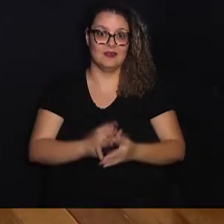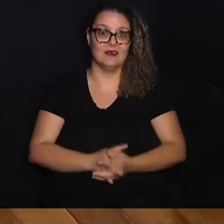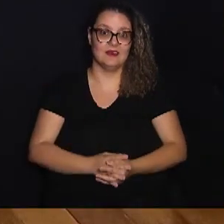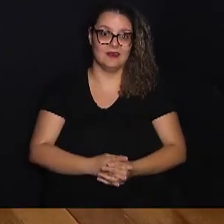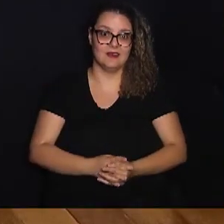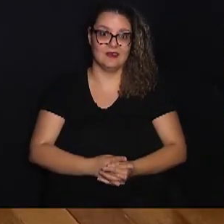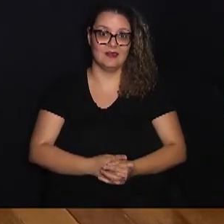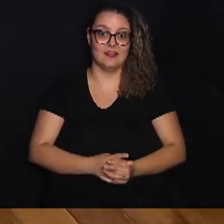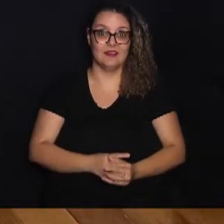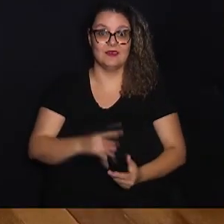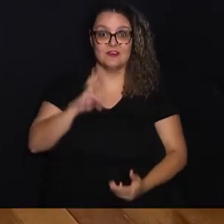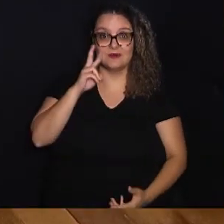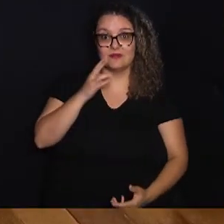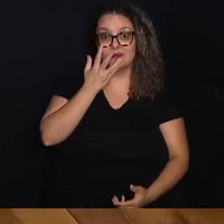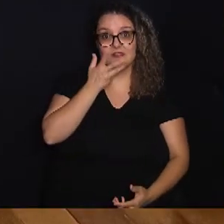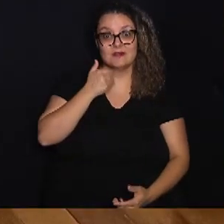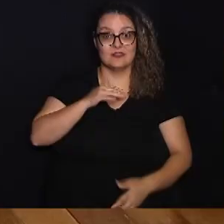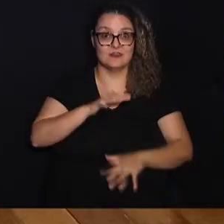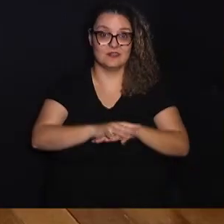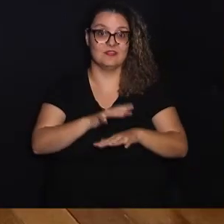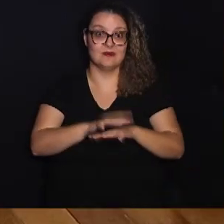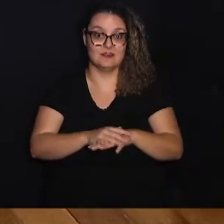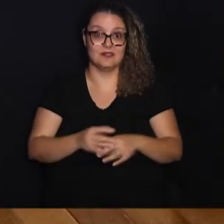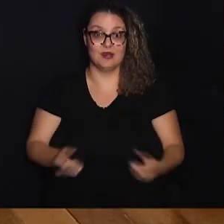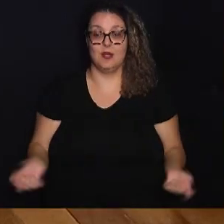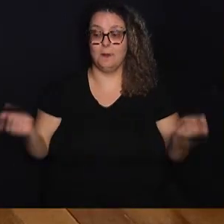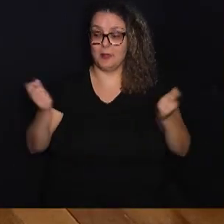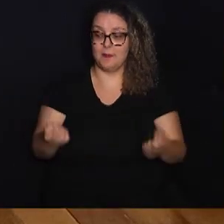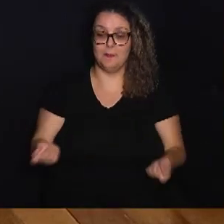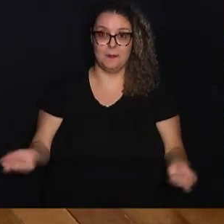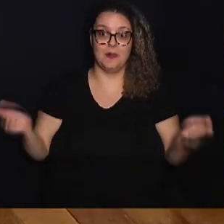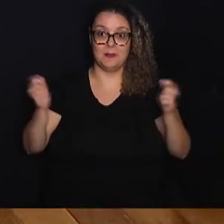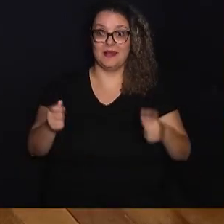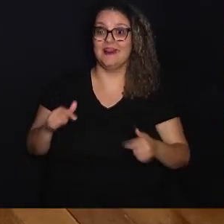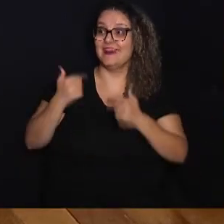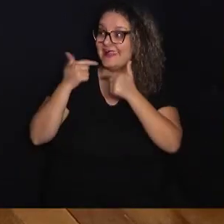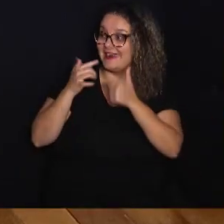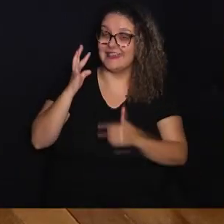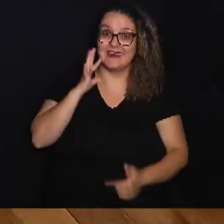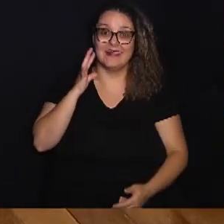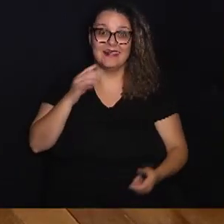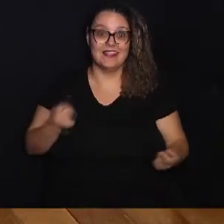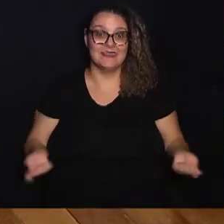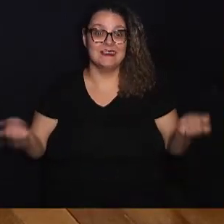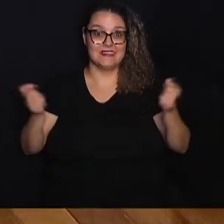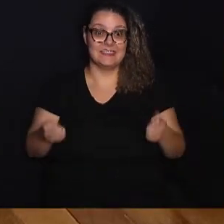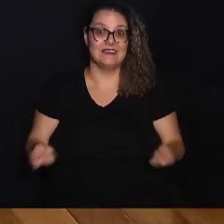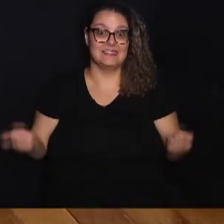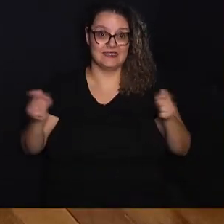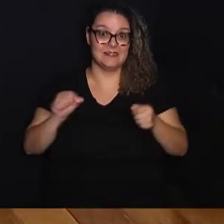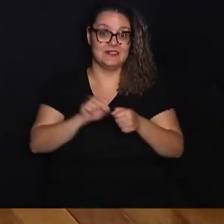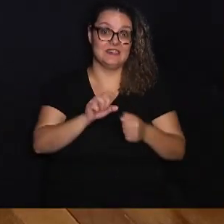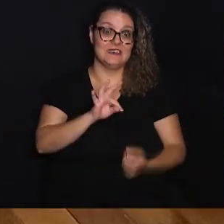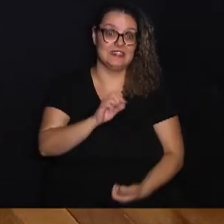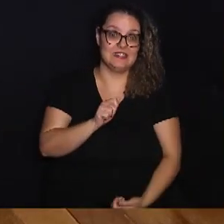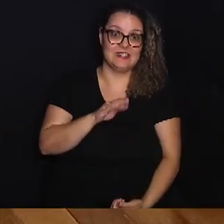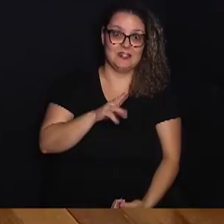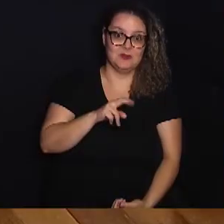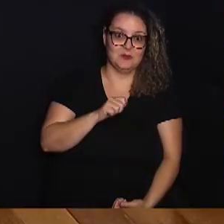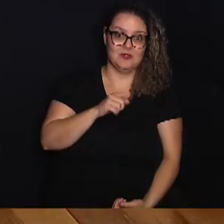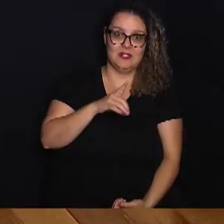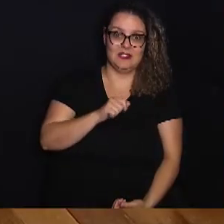as crianças, eles aprendem matemática pulando corda. Que legal. Eles pulam corda fazendo tabuada e eles nunca